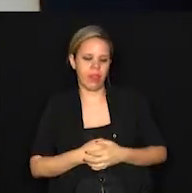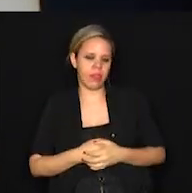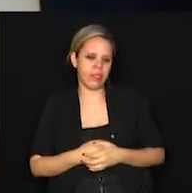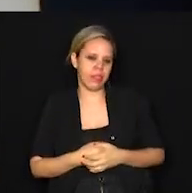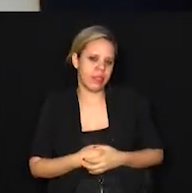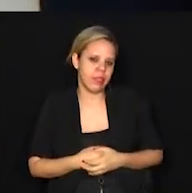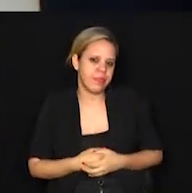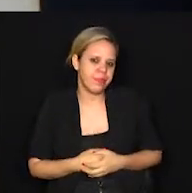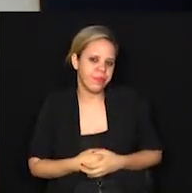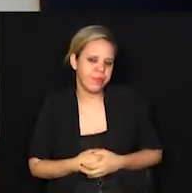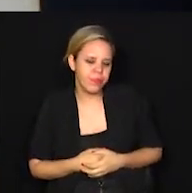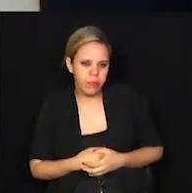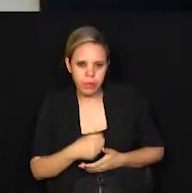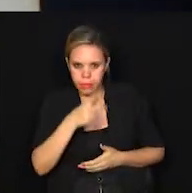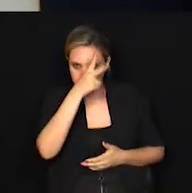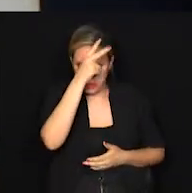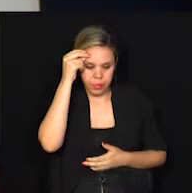que